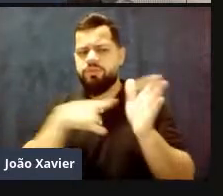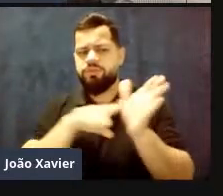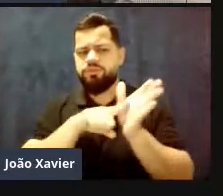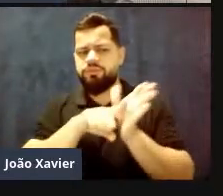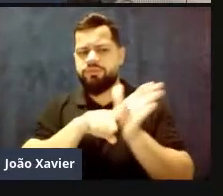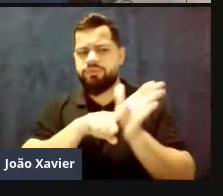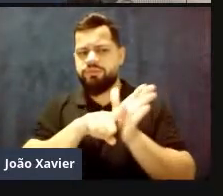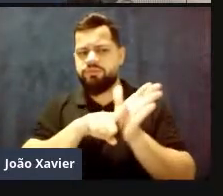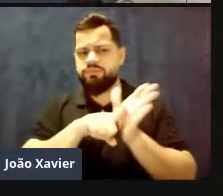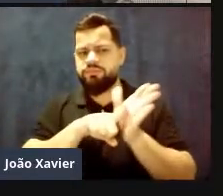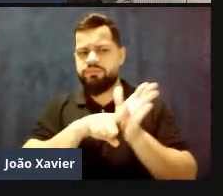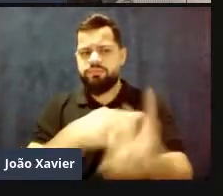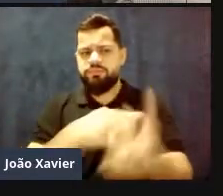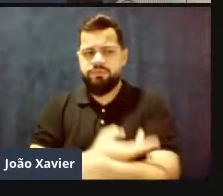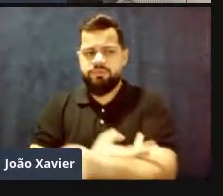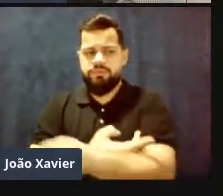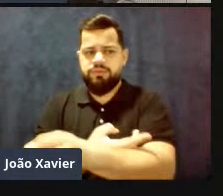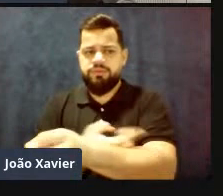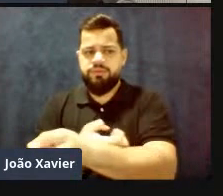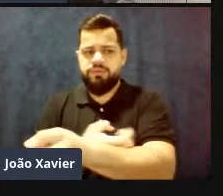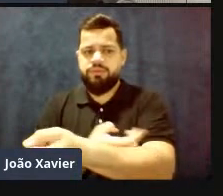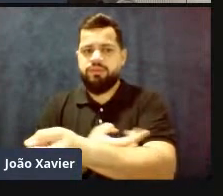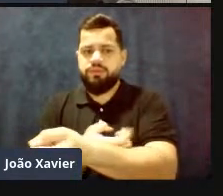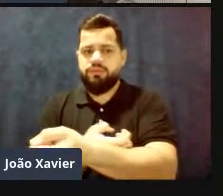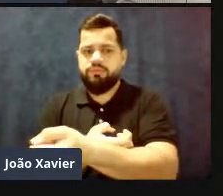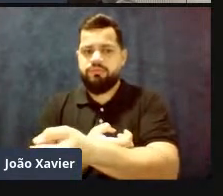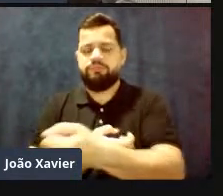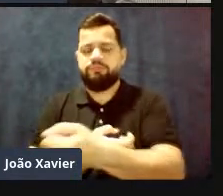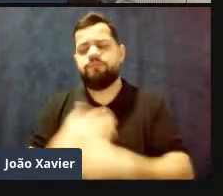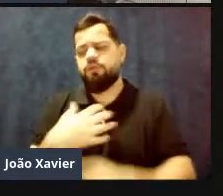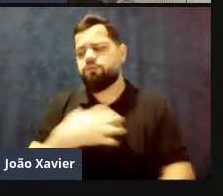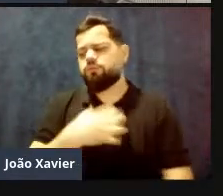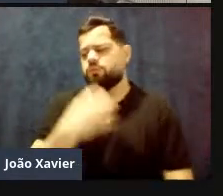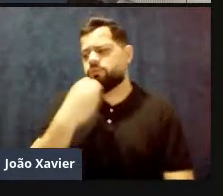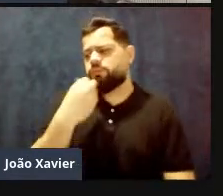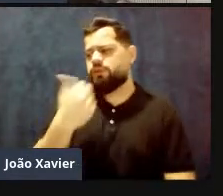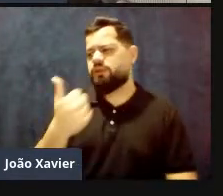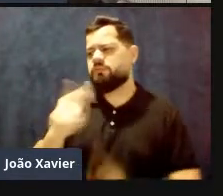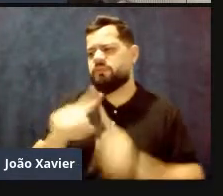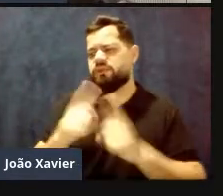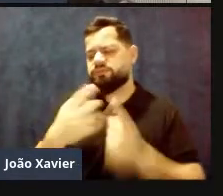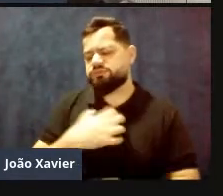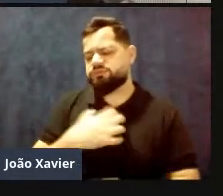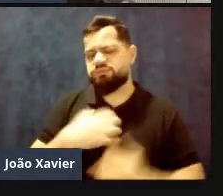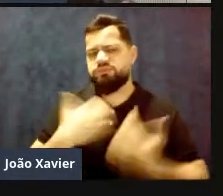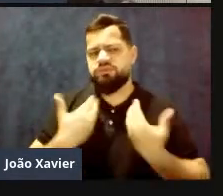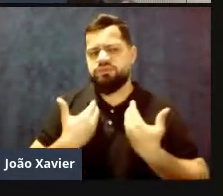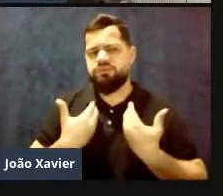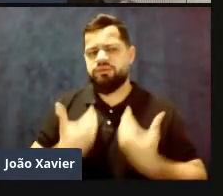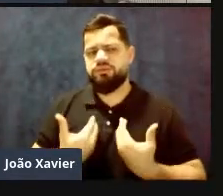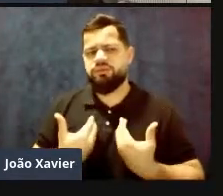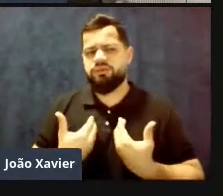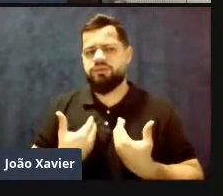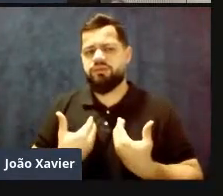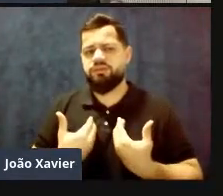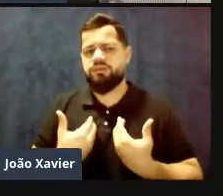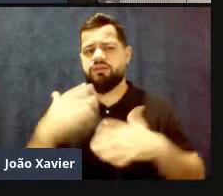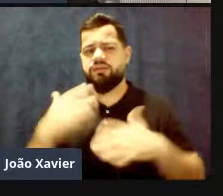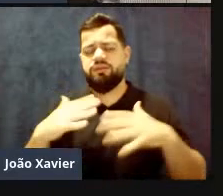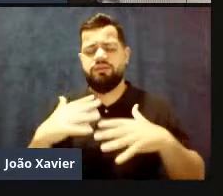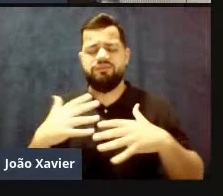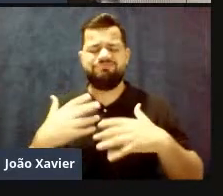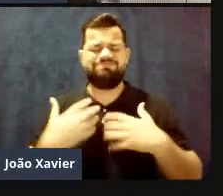está sentindo? Eu falei, olha, eu estou bem, eu só me sinto muito cansado, eu acordo de manhã, acho que não vou ter coragem de levantar,